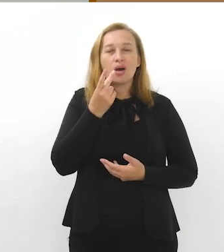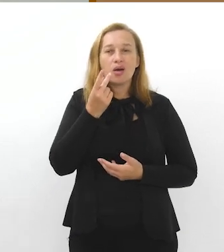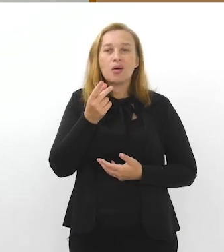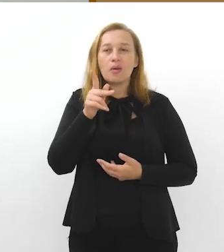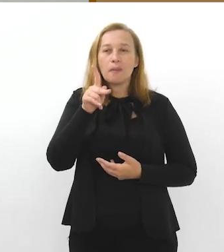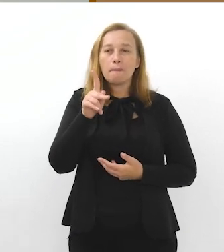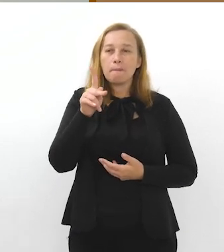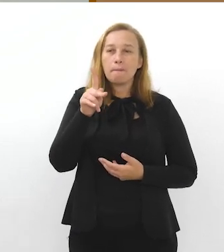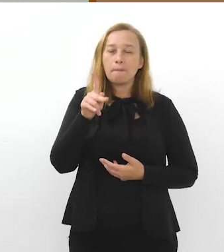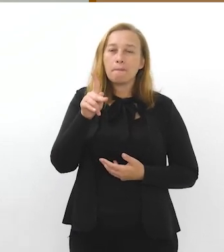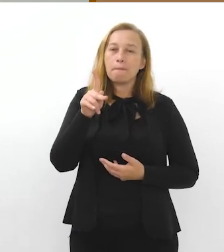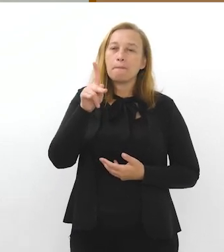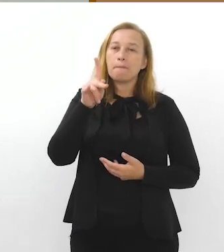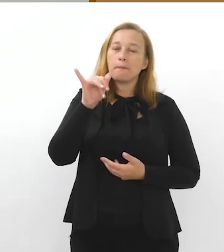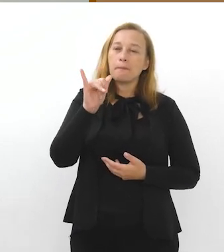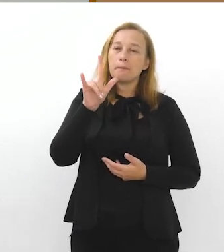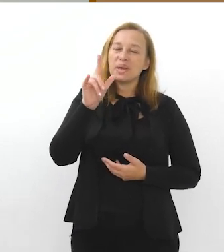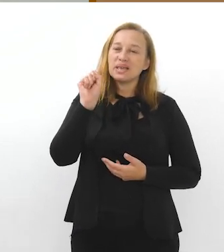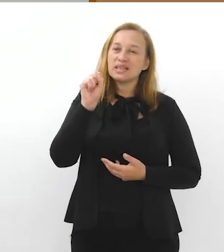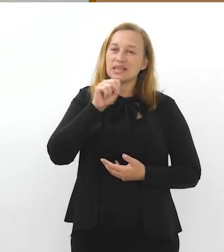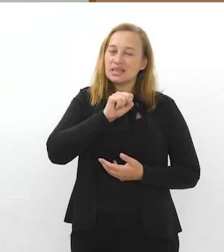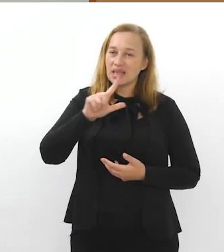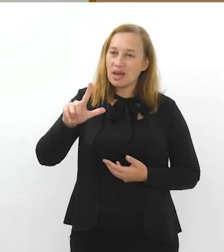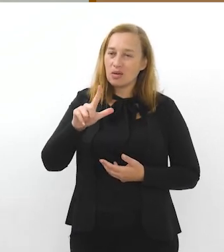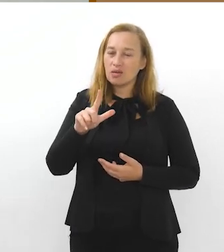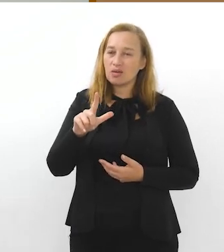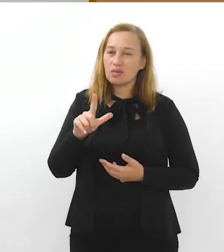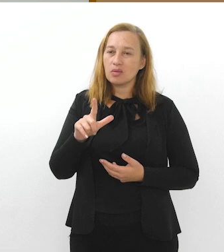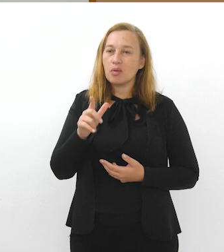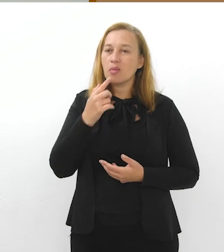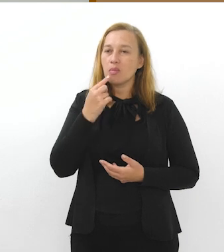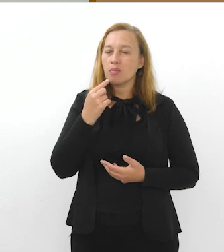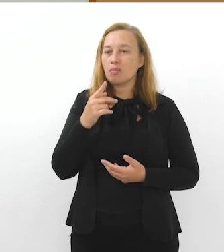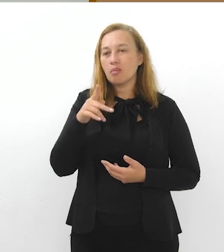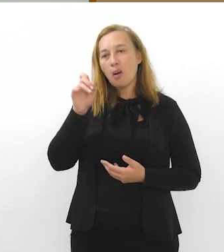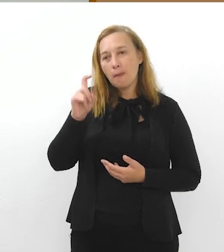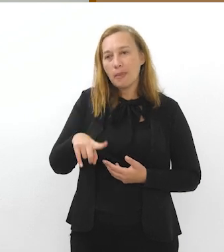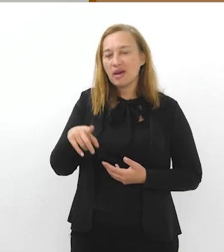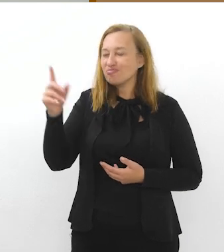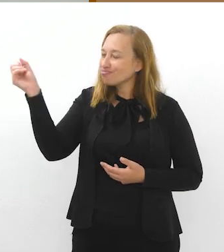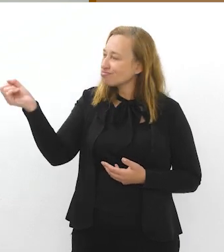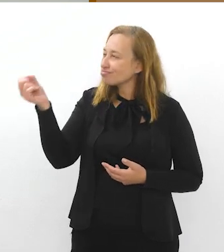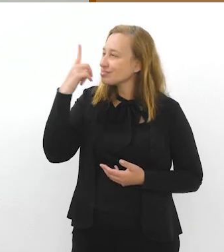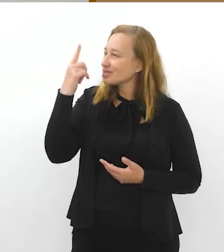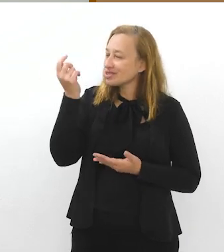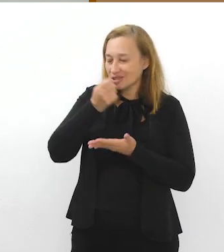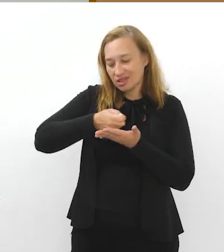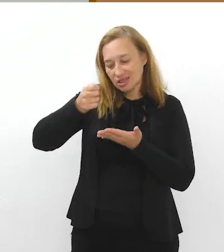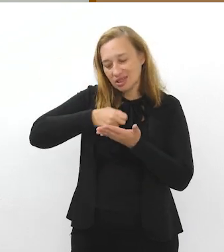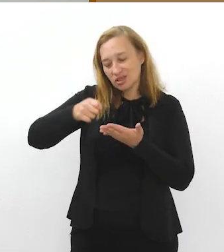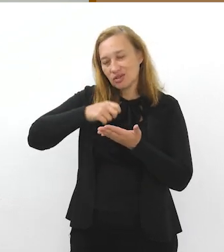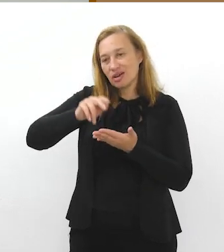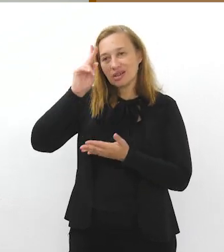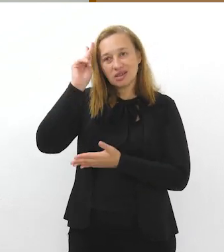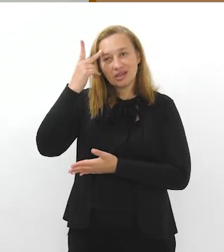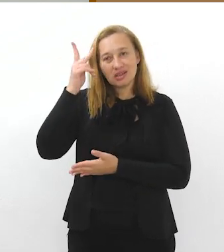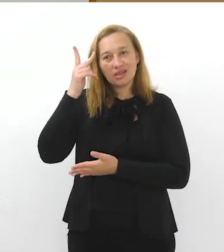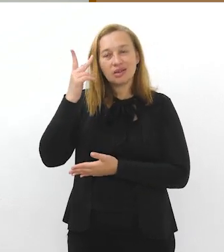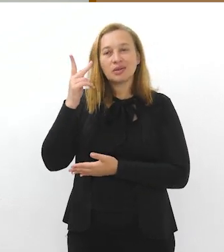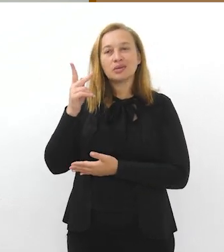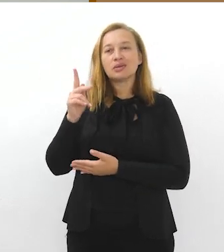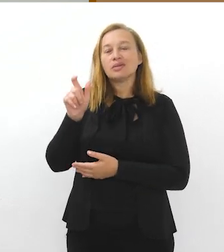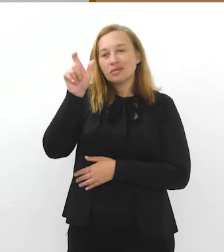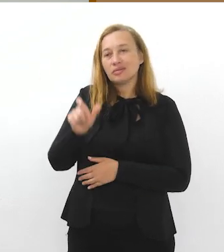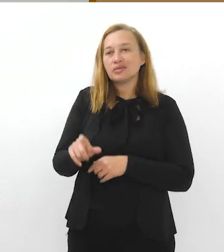pouquinho o pincel segurando no meu pé, tudo aquilo ali me deu essa inspiração de escrever uma história